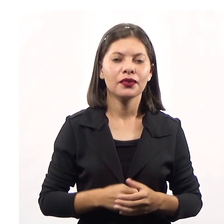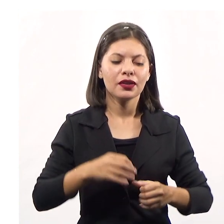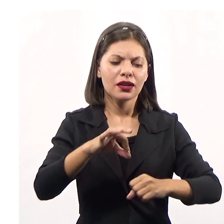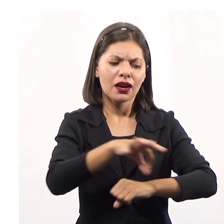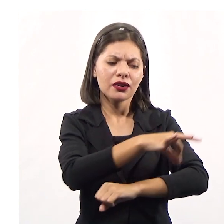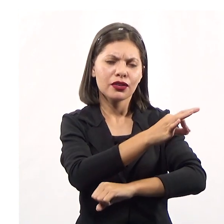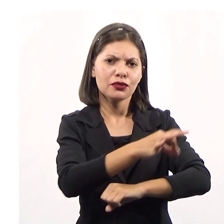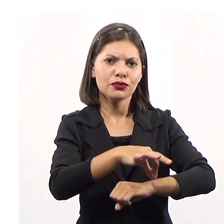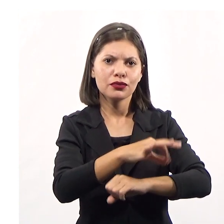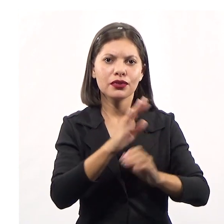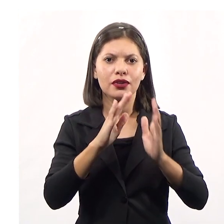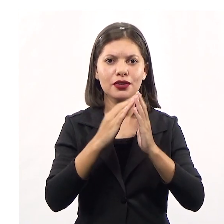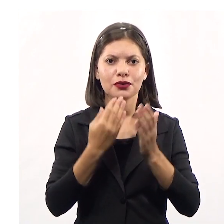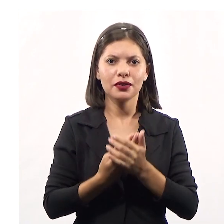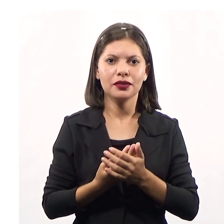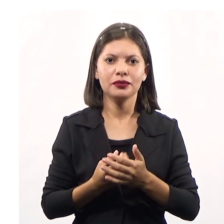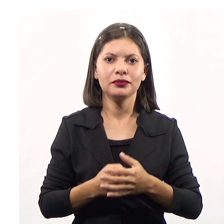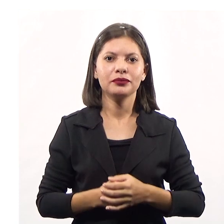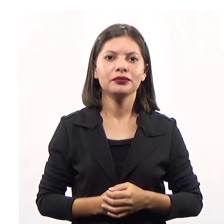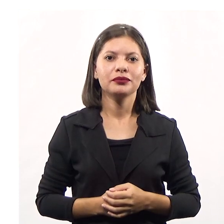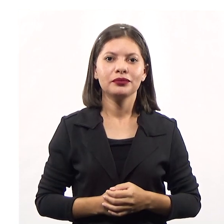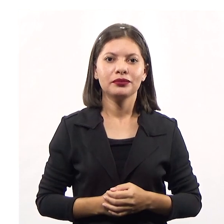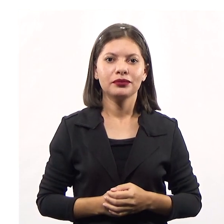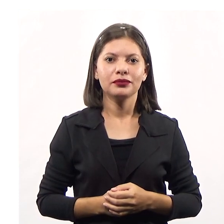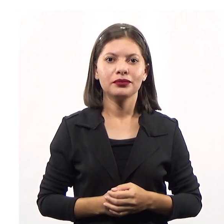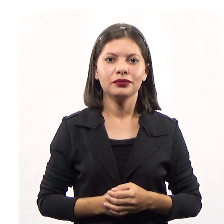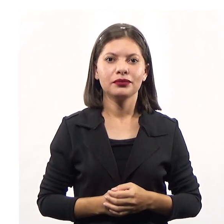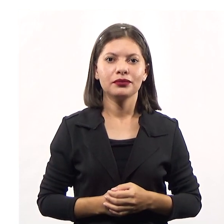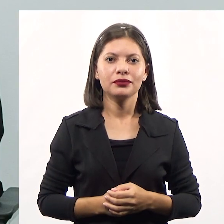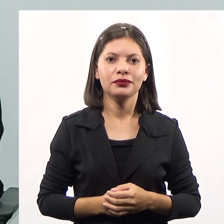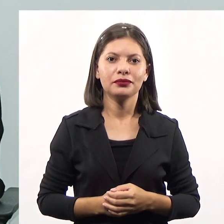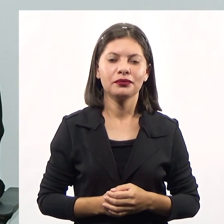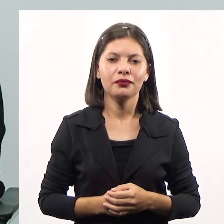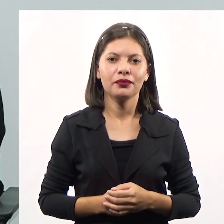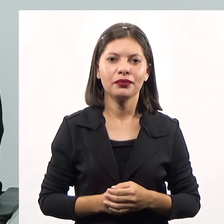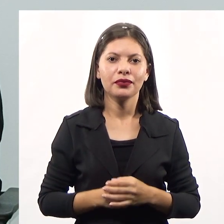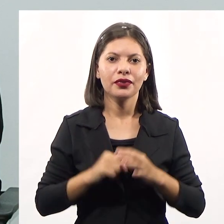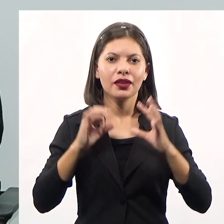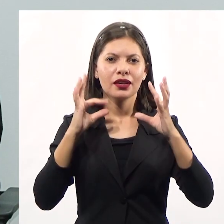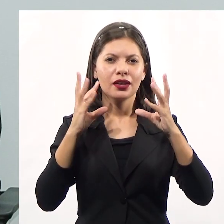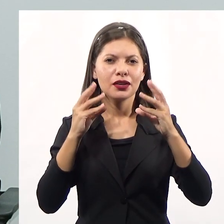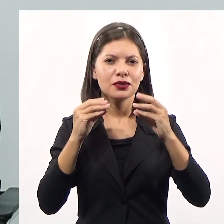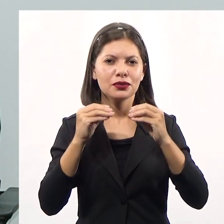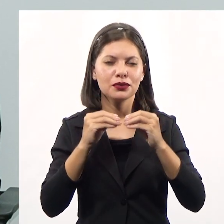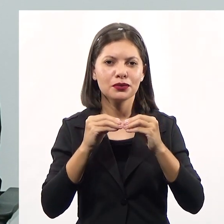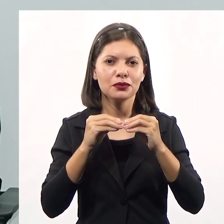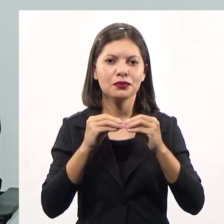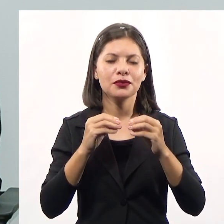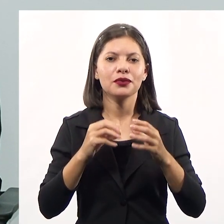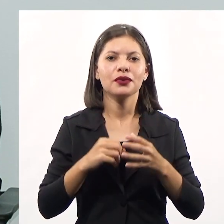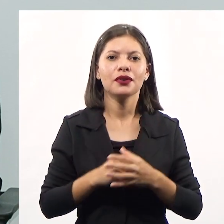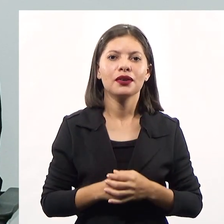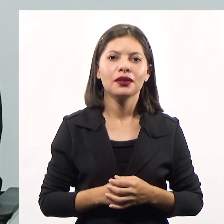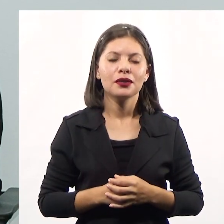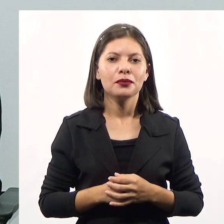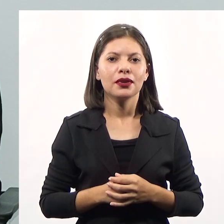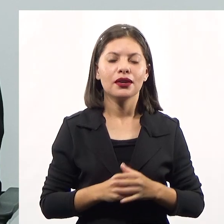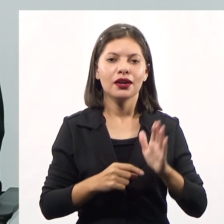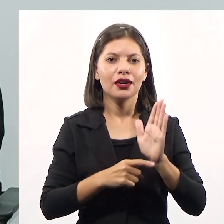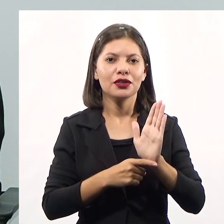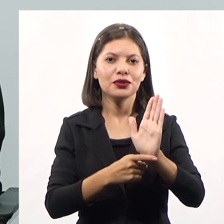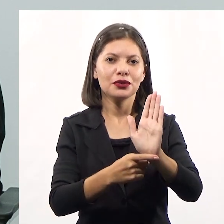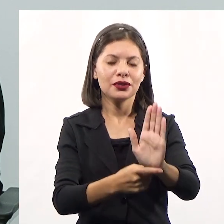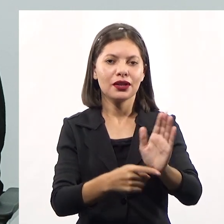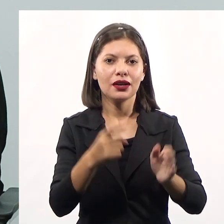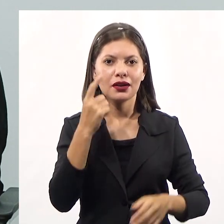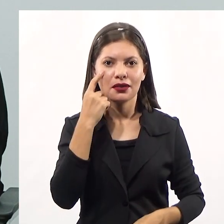da arquitetura da escola. Então, pessoal, eu trouxe esse resumo aqui bem rápido para vocês, mas eu acho que